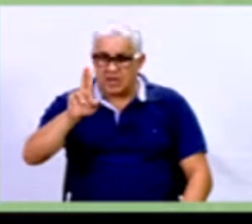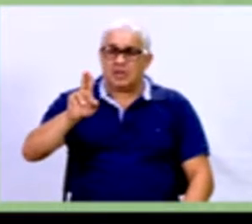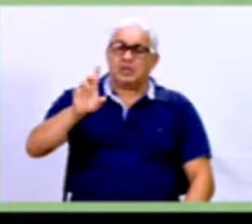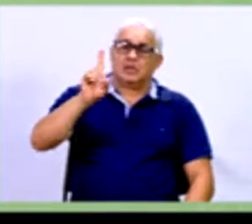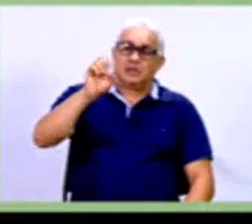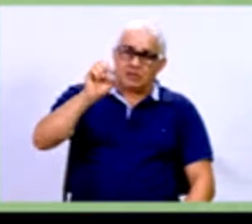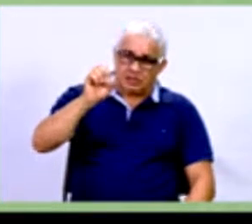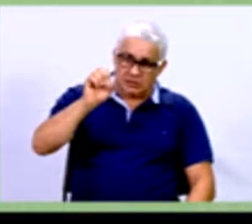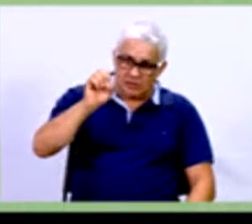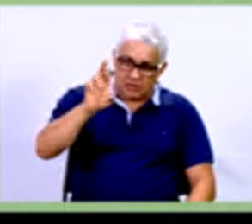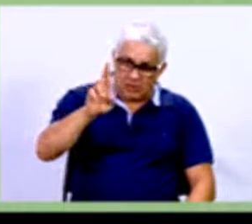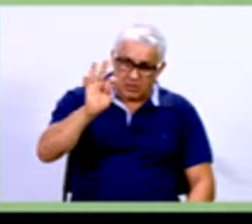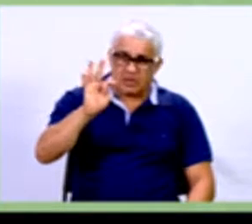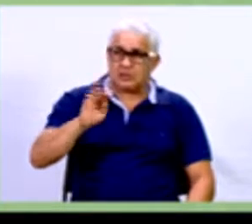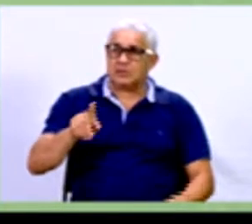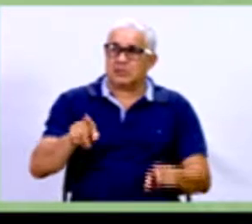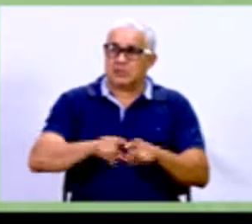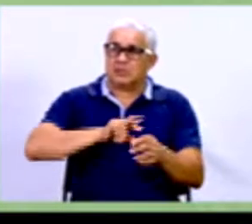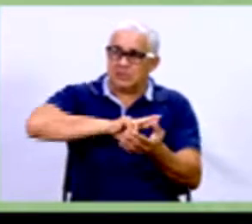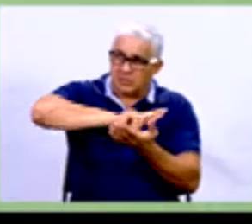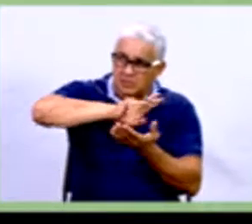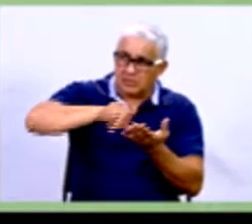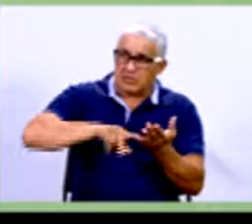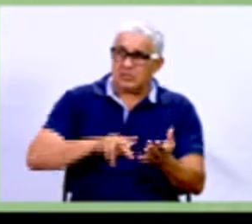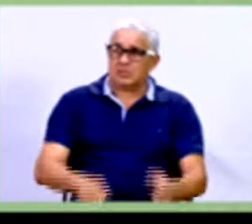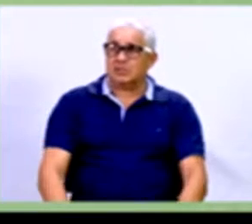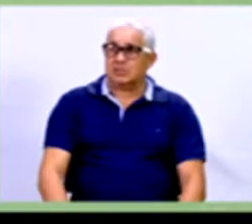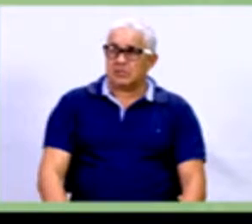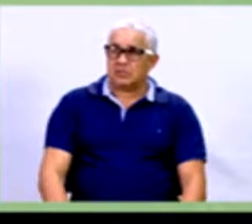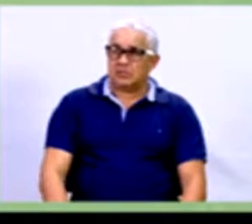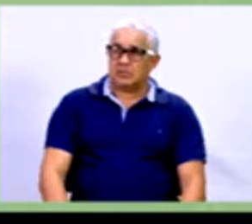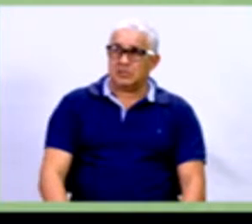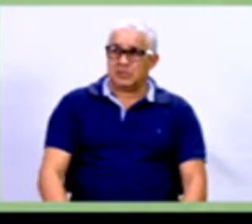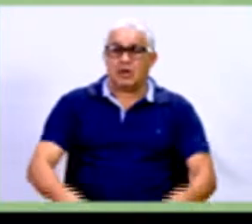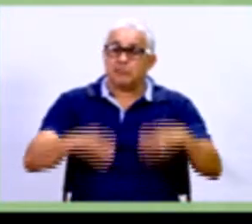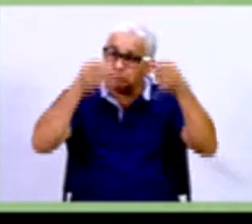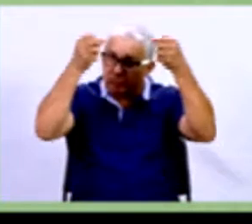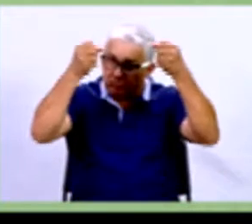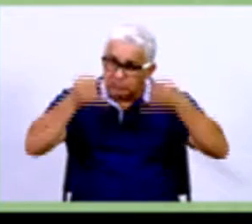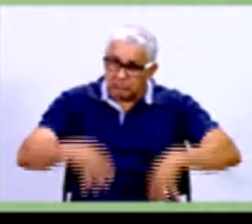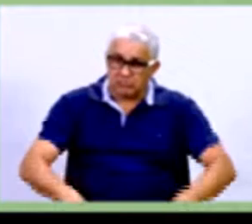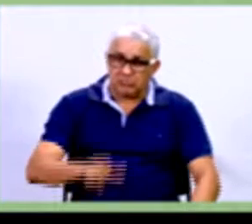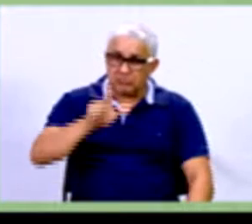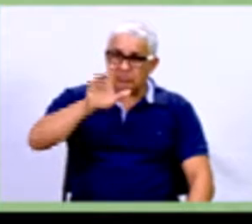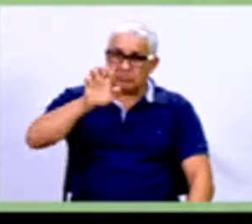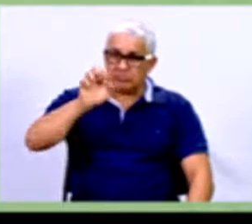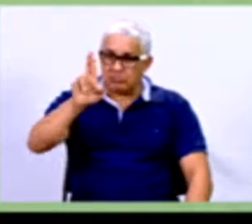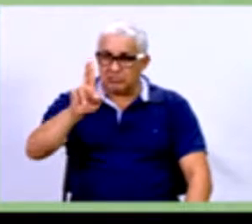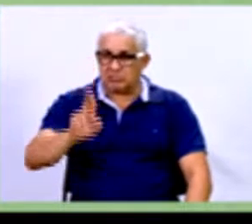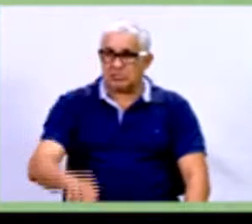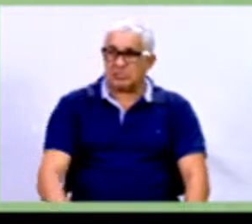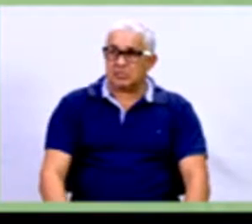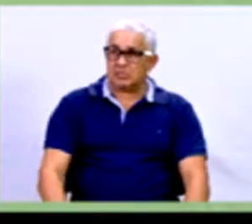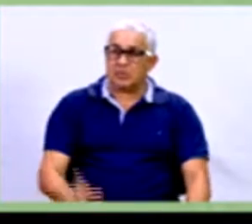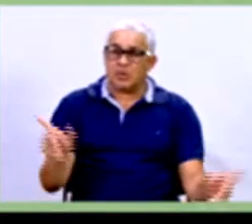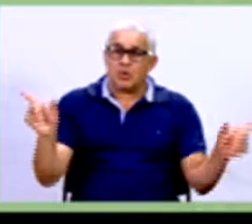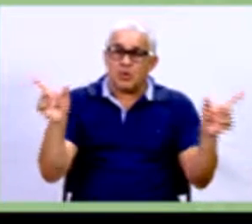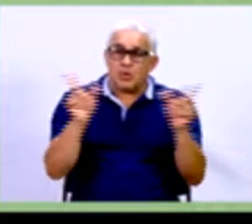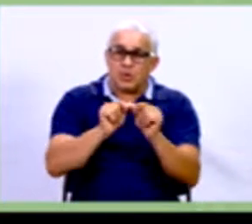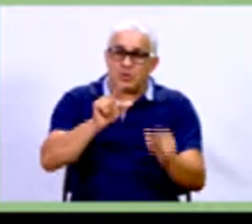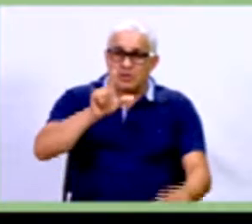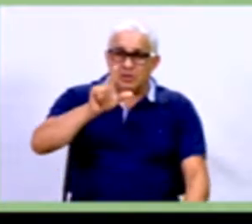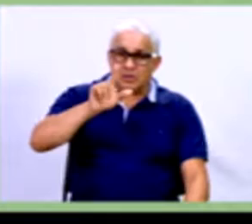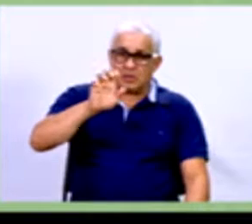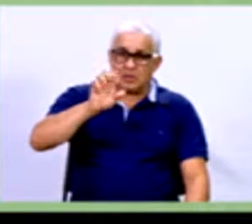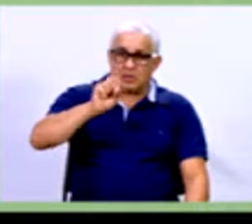Nós vamos trabalhar agora um pouquinho com essas doenças ocupacionais, né? O termo LER é uma abreviatura de lesões